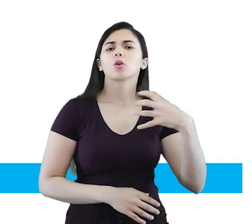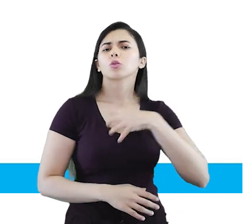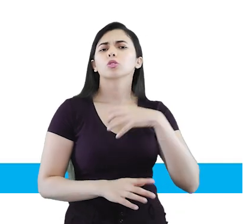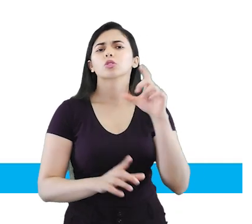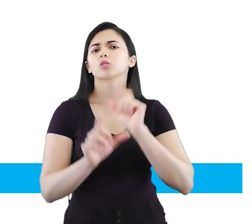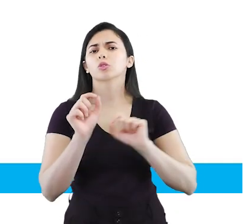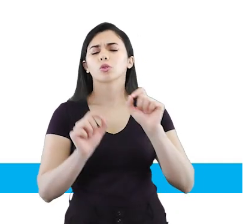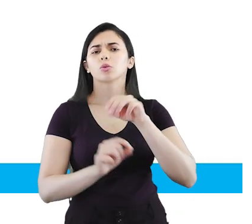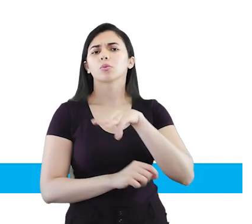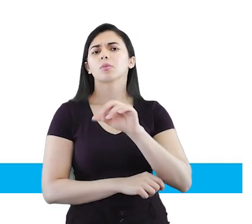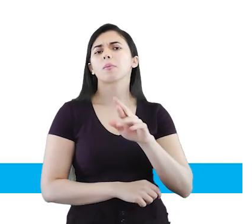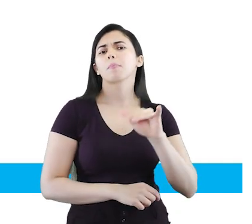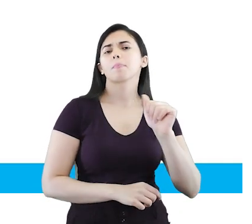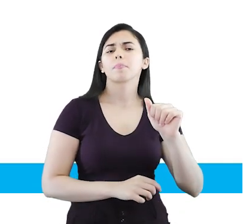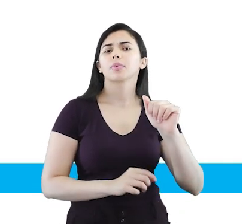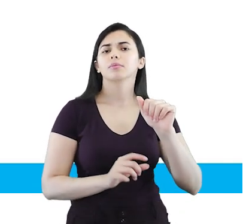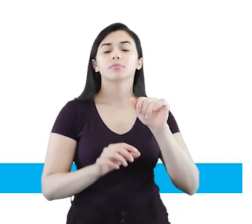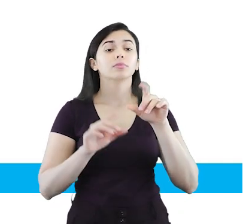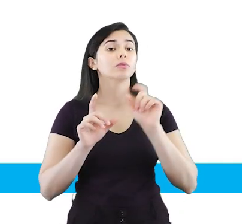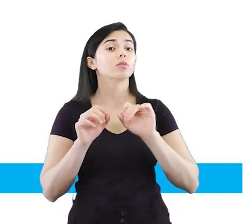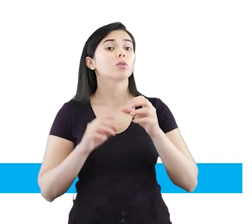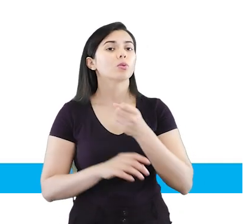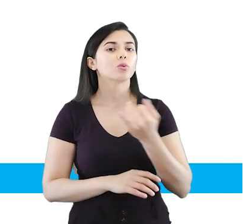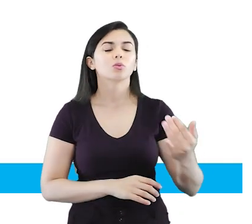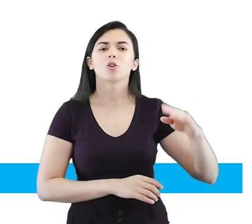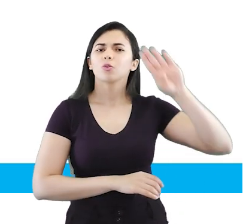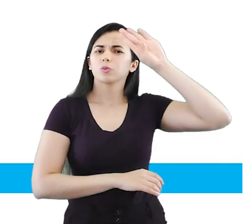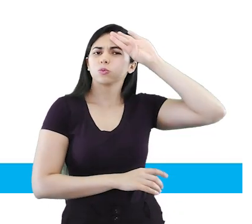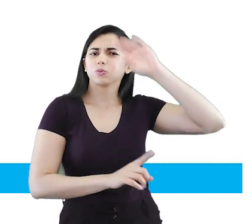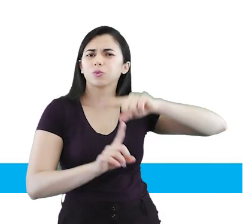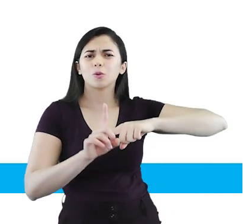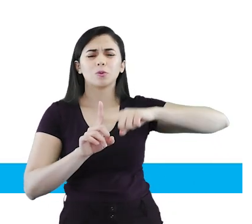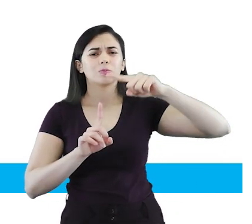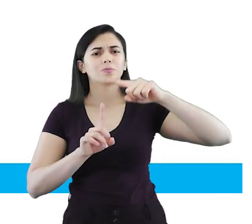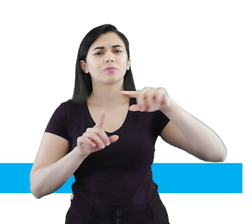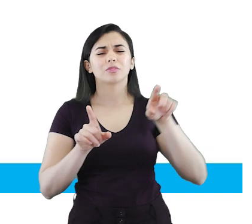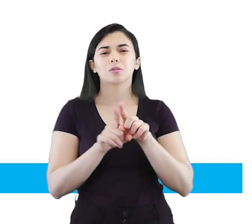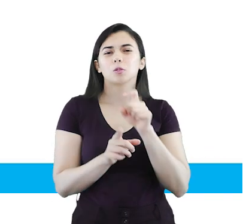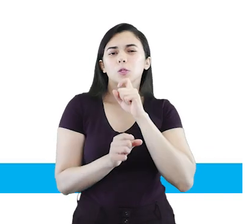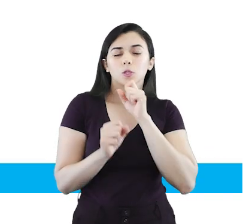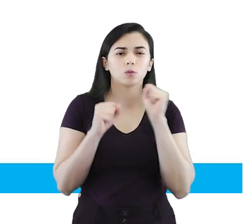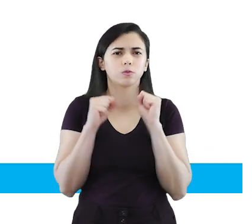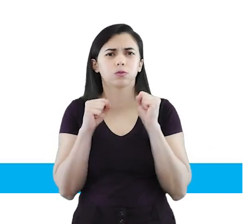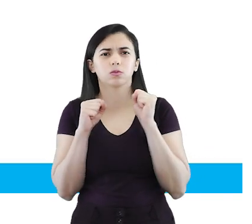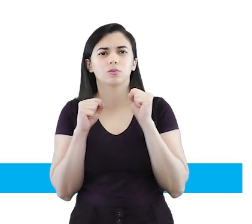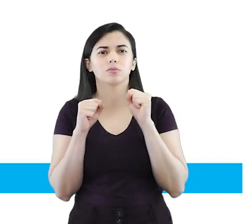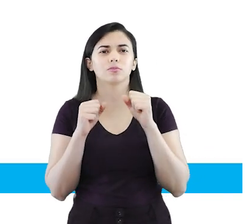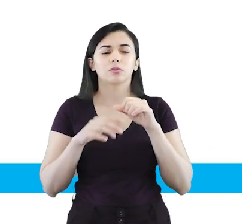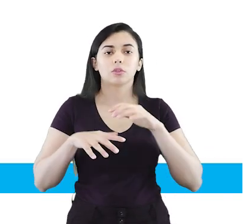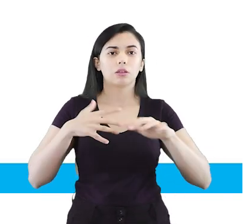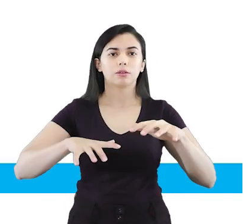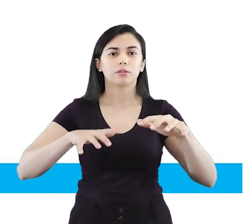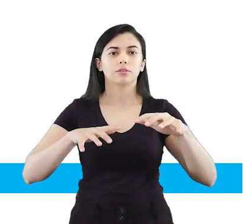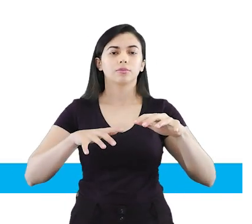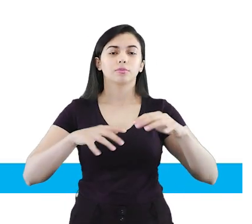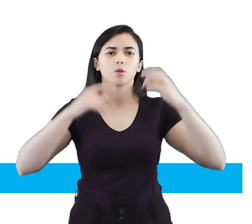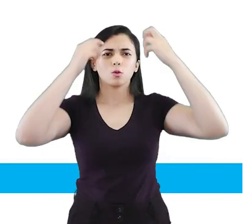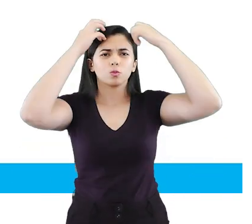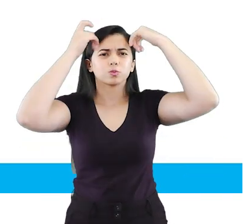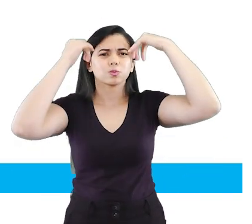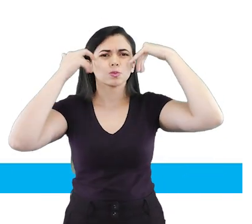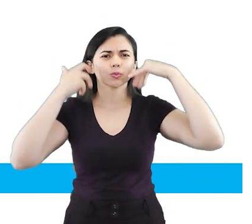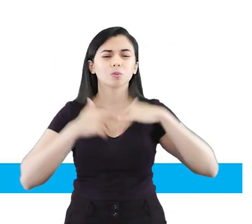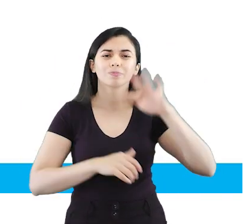sintomas da malária? Febre alta, a cada 2 dias principalmente, calafrios, tremores,